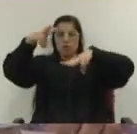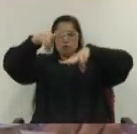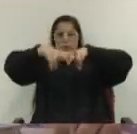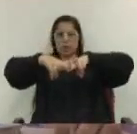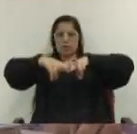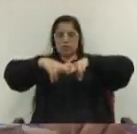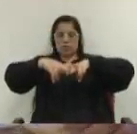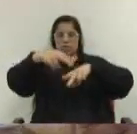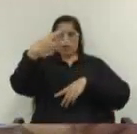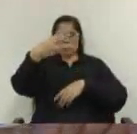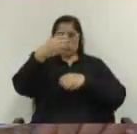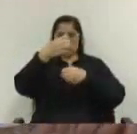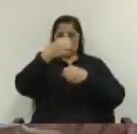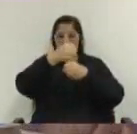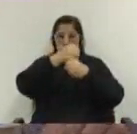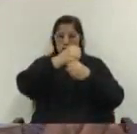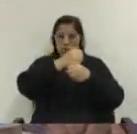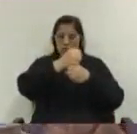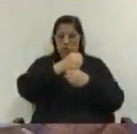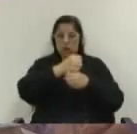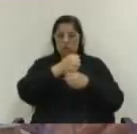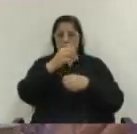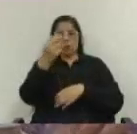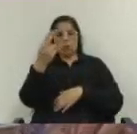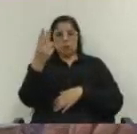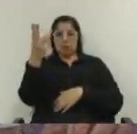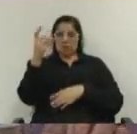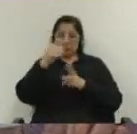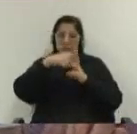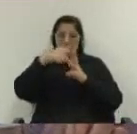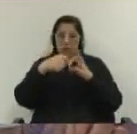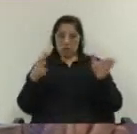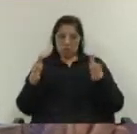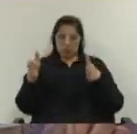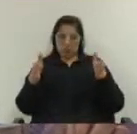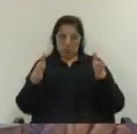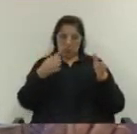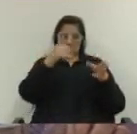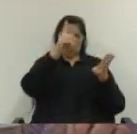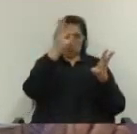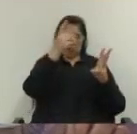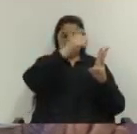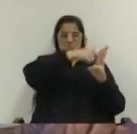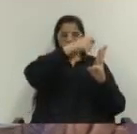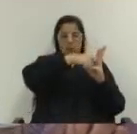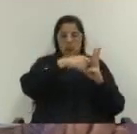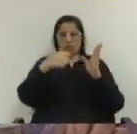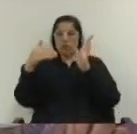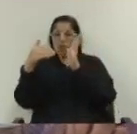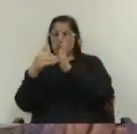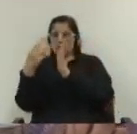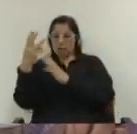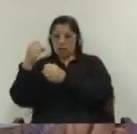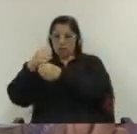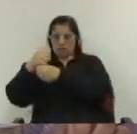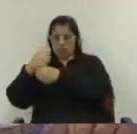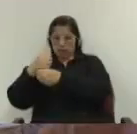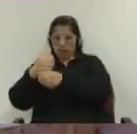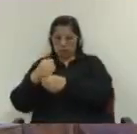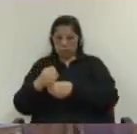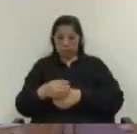3 meses a 3 anos. Com isso, ou mesmo sendo notório que o secretário da Administração